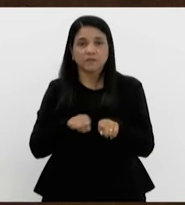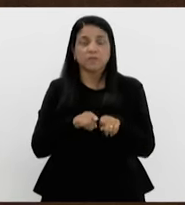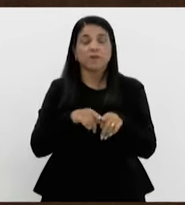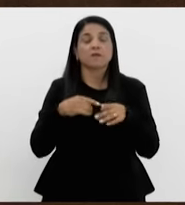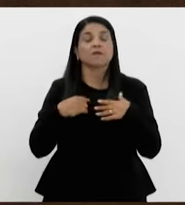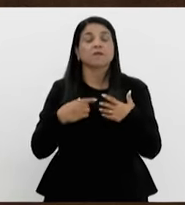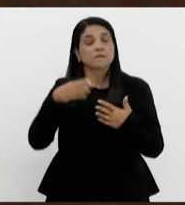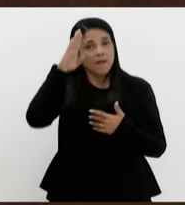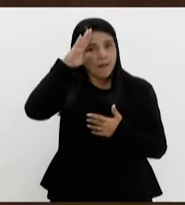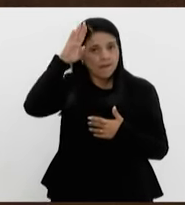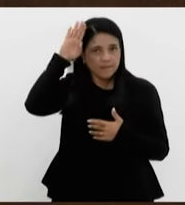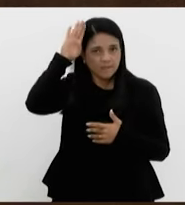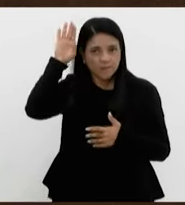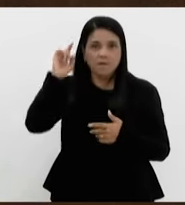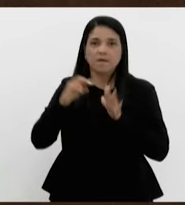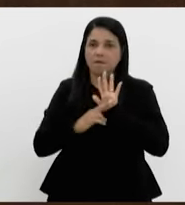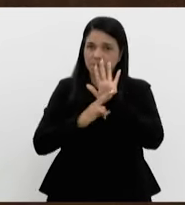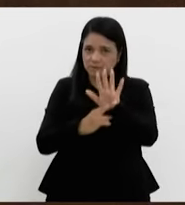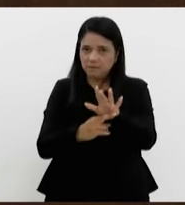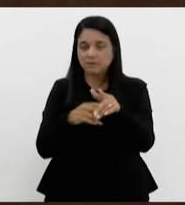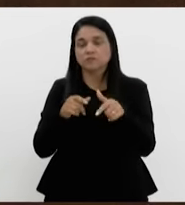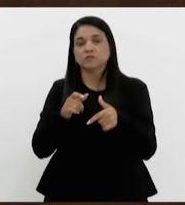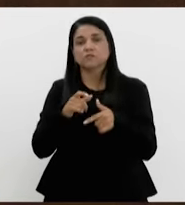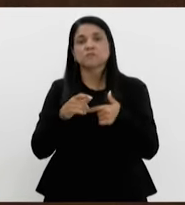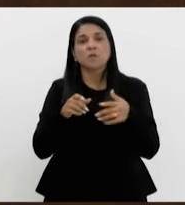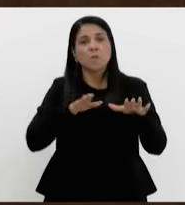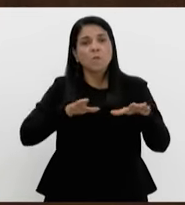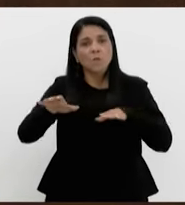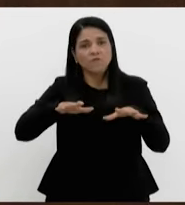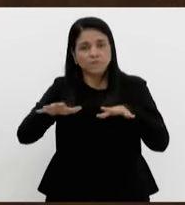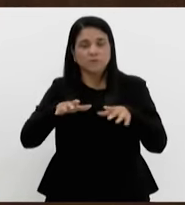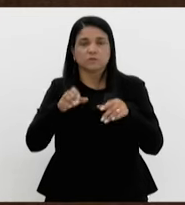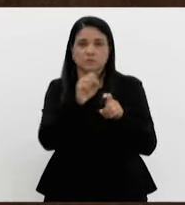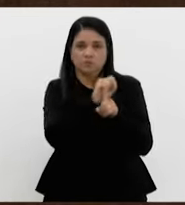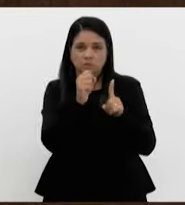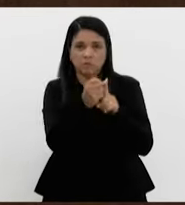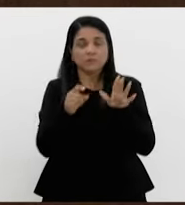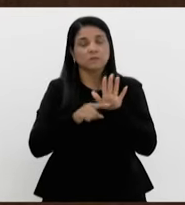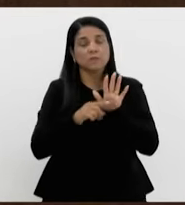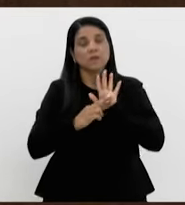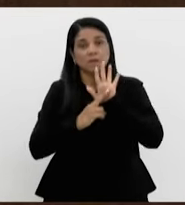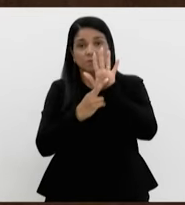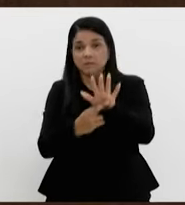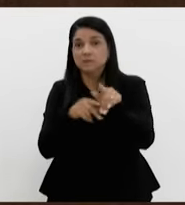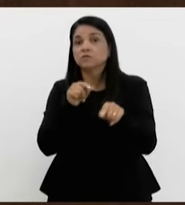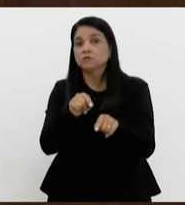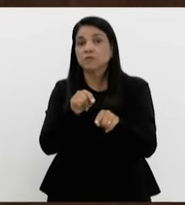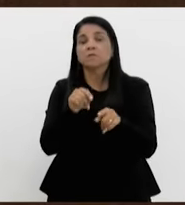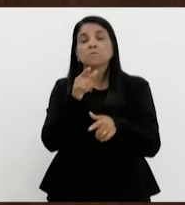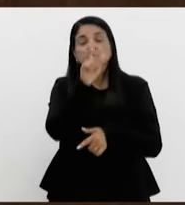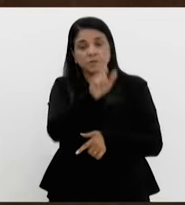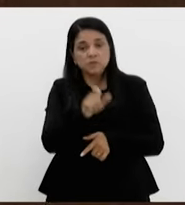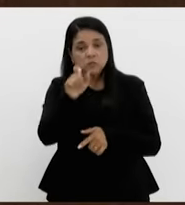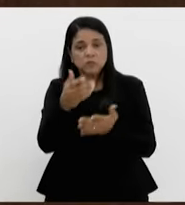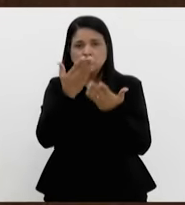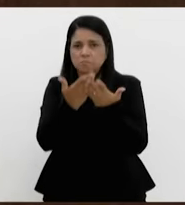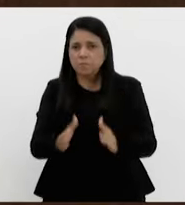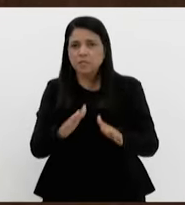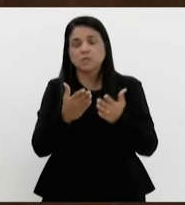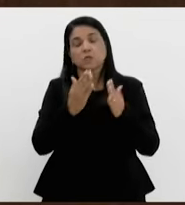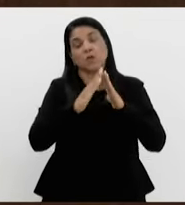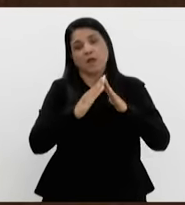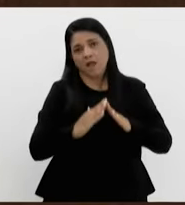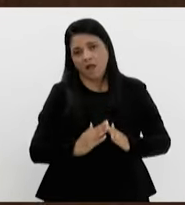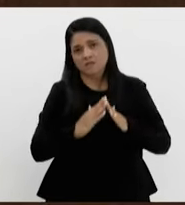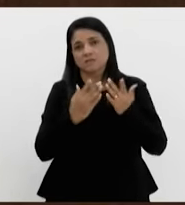academia e representações de movimentos sociais e também representações de pessoas que perderam suas casas e perderam seus entes